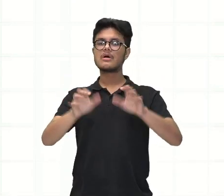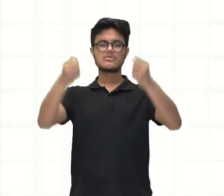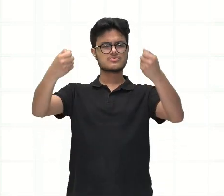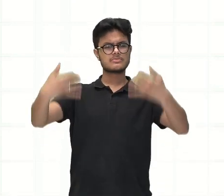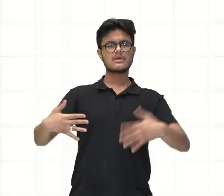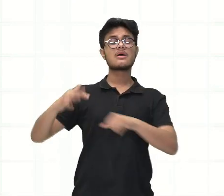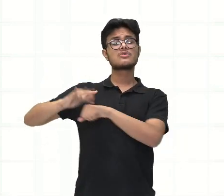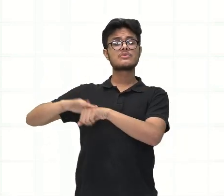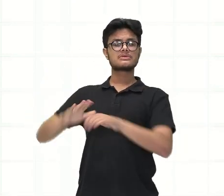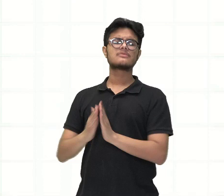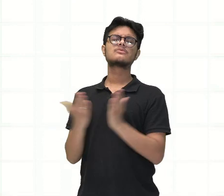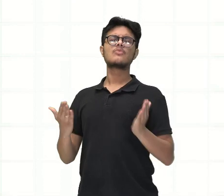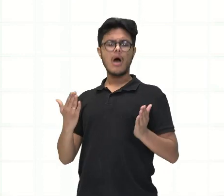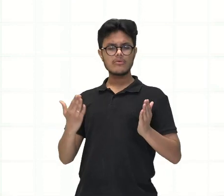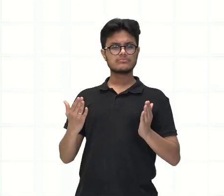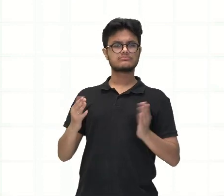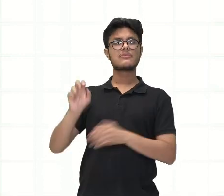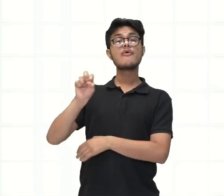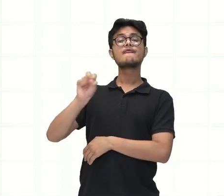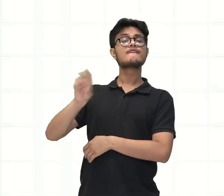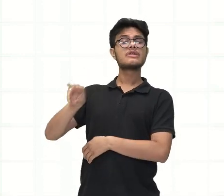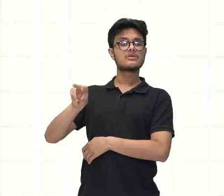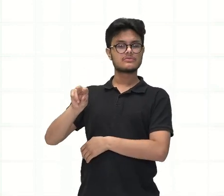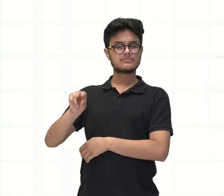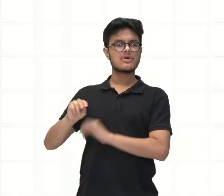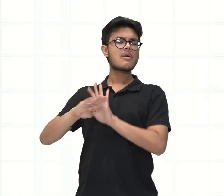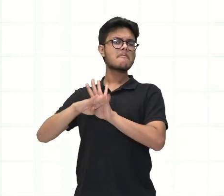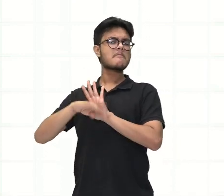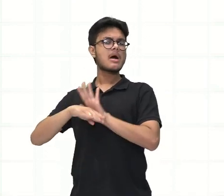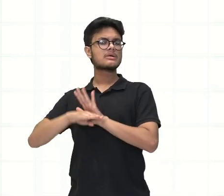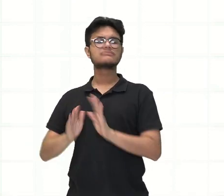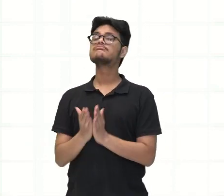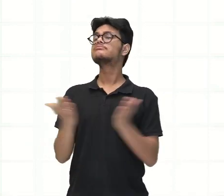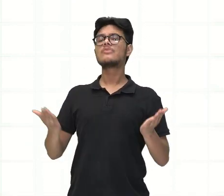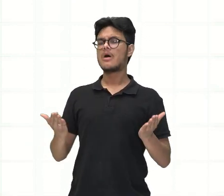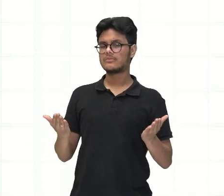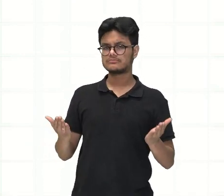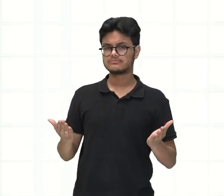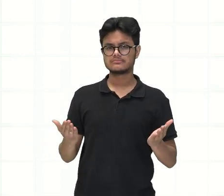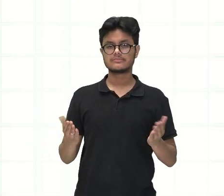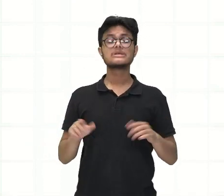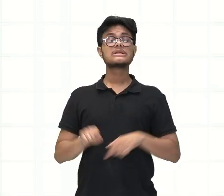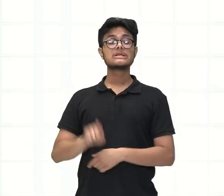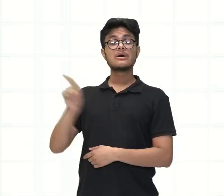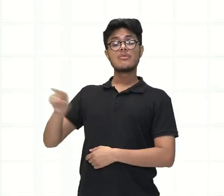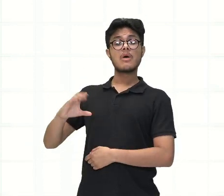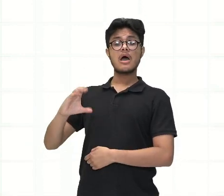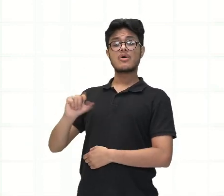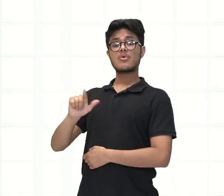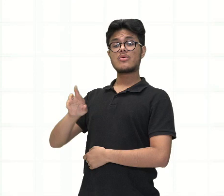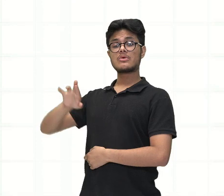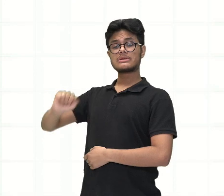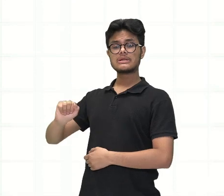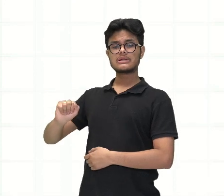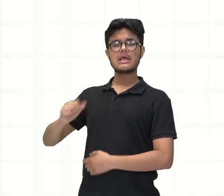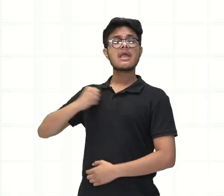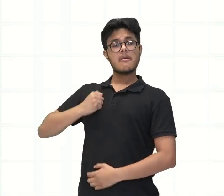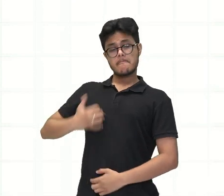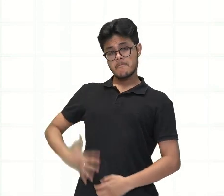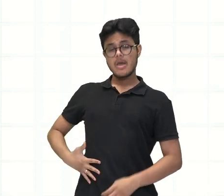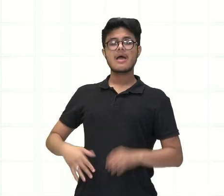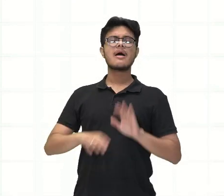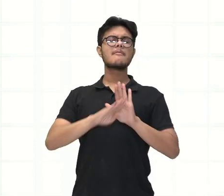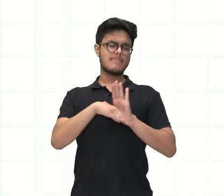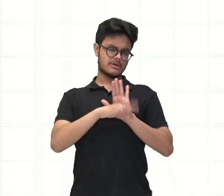qual é o micro-organismo que causa essa doença. E nós temos aí que para a cólera é uma